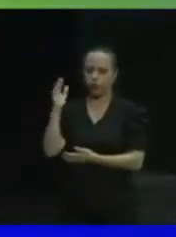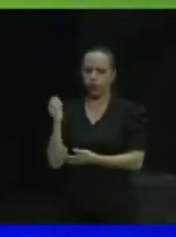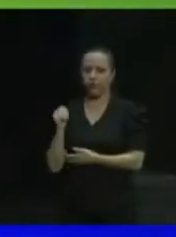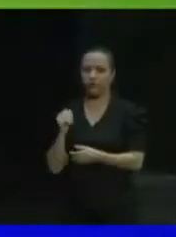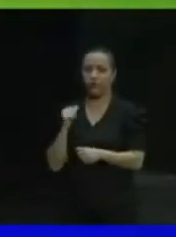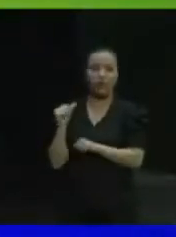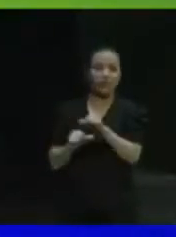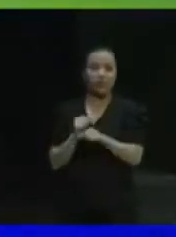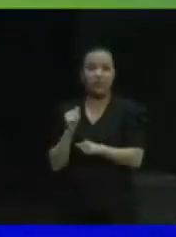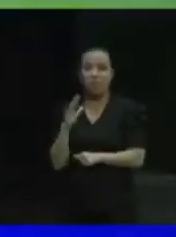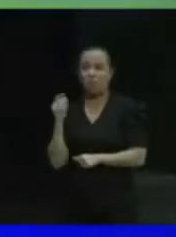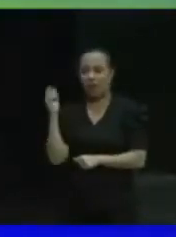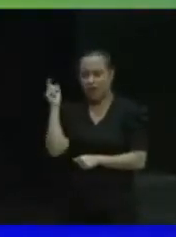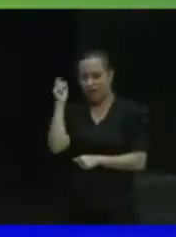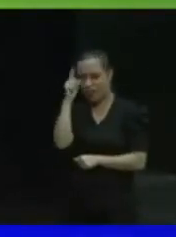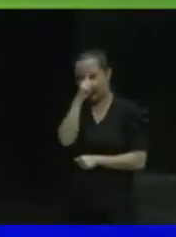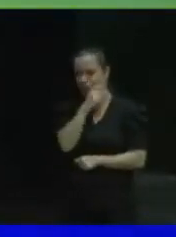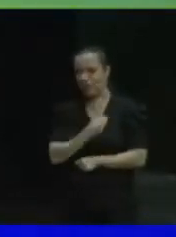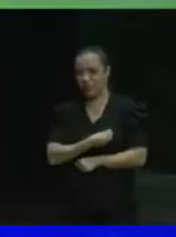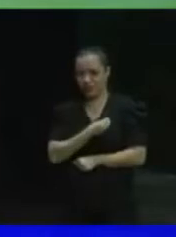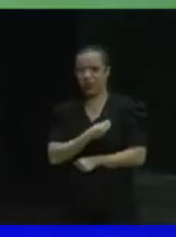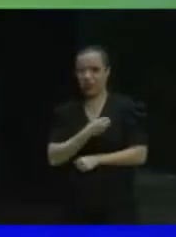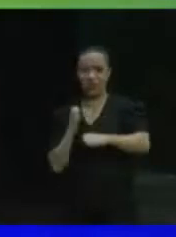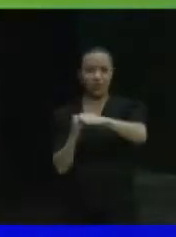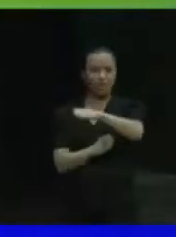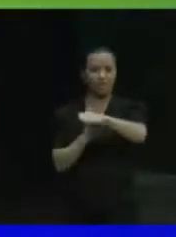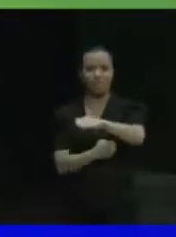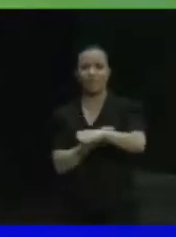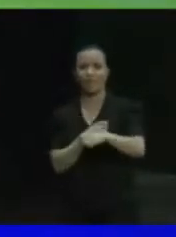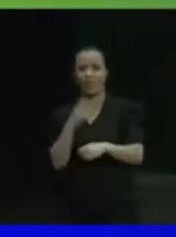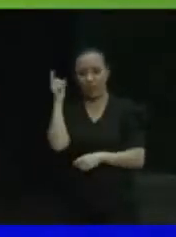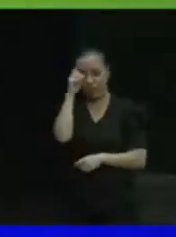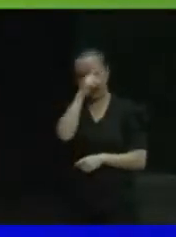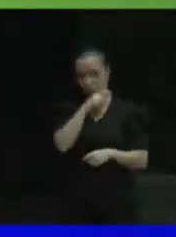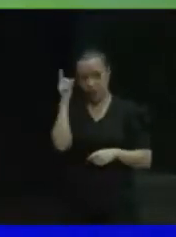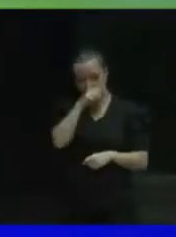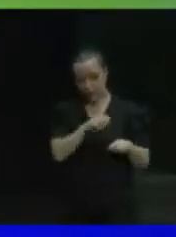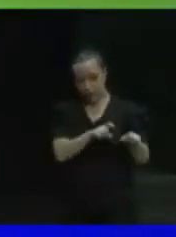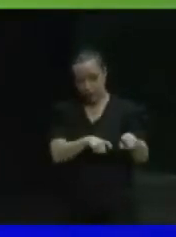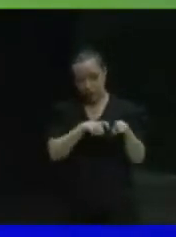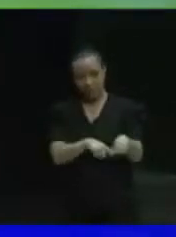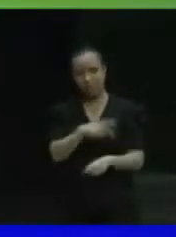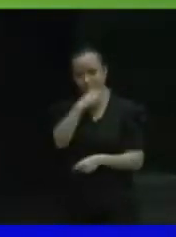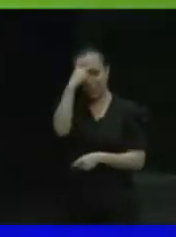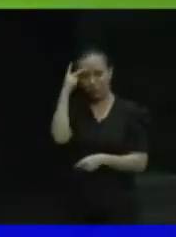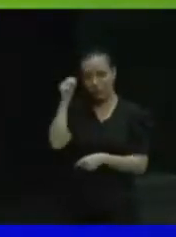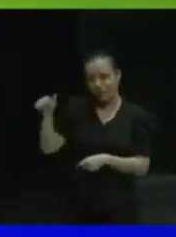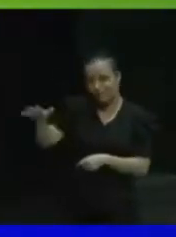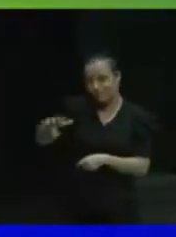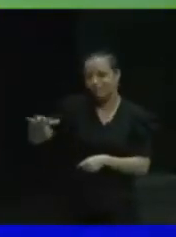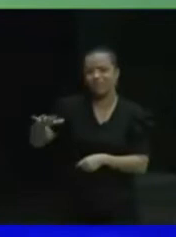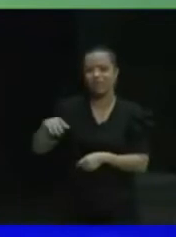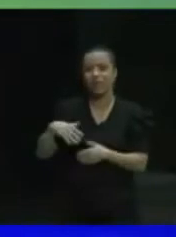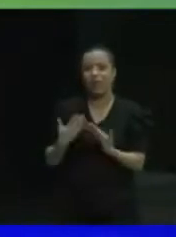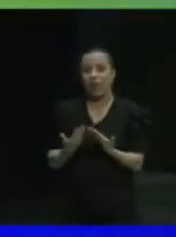mais a vida do empresário, do agricultor ou das pessoas comuns. E os juros ainda vão